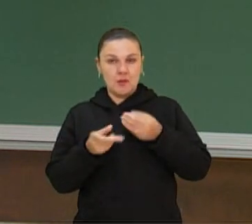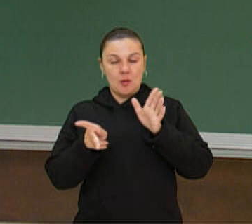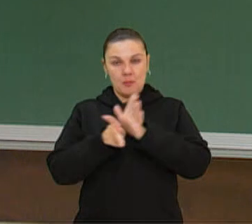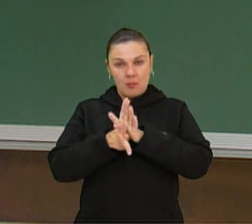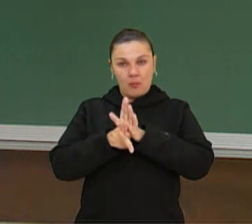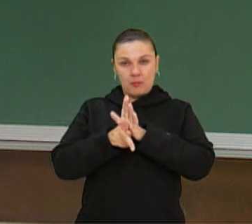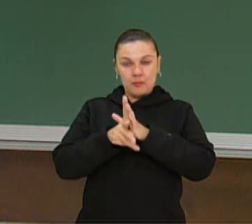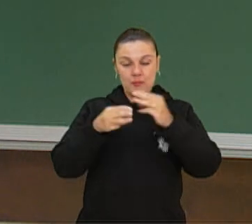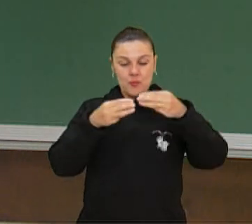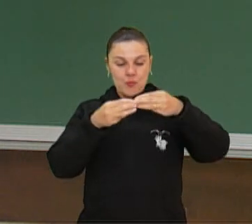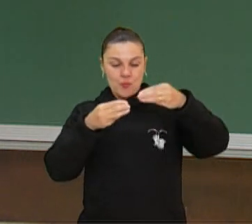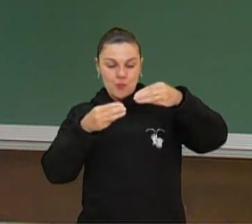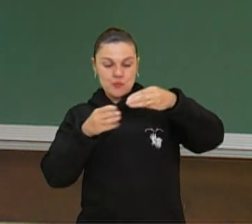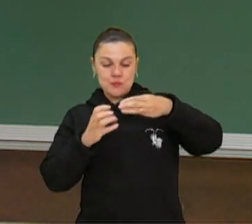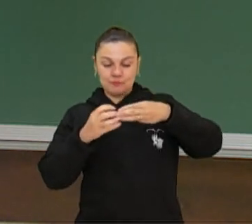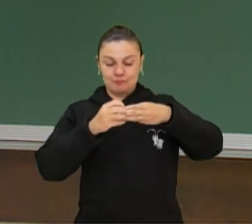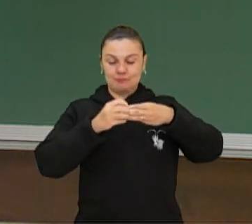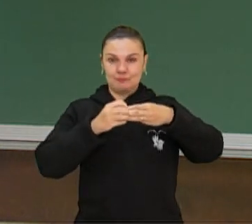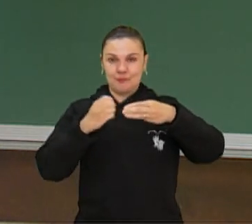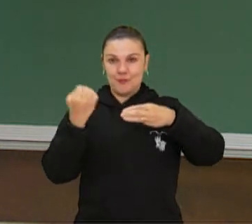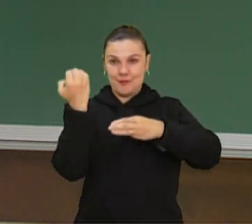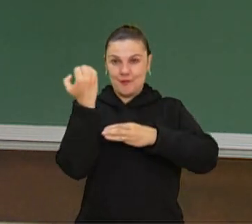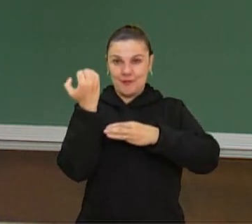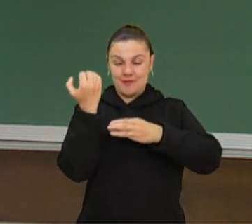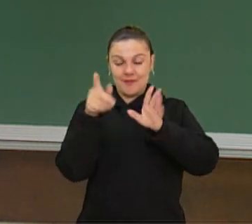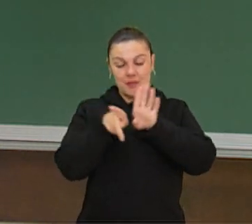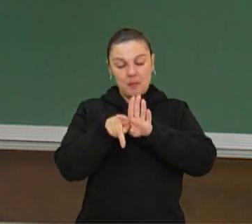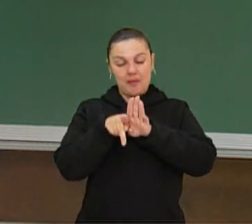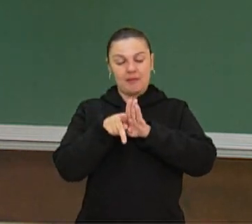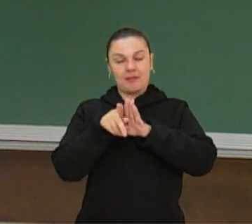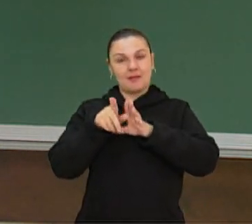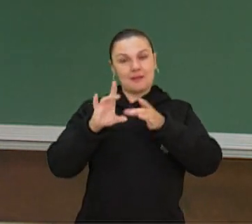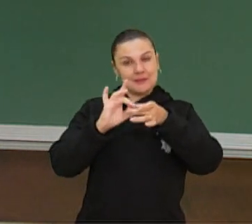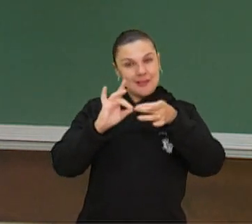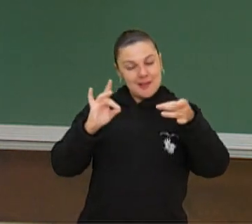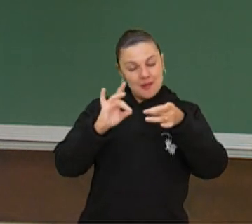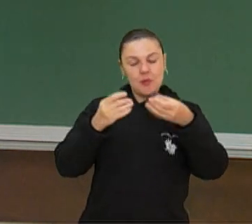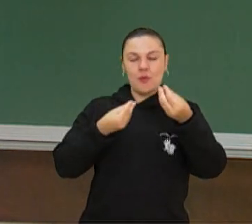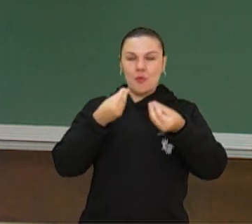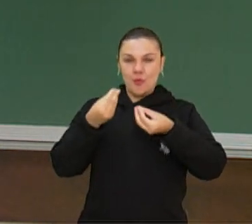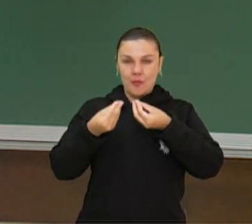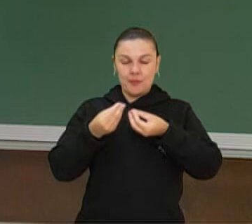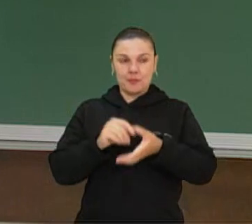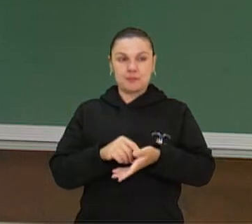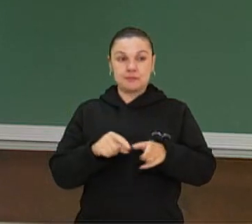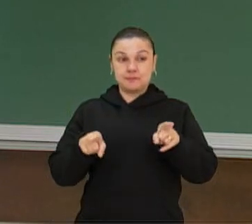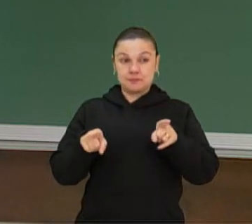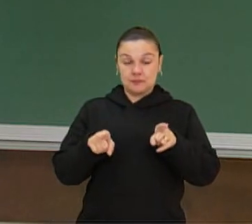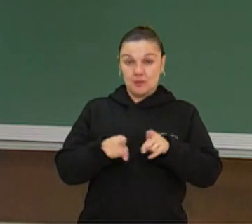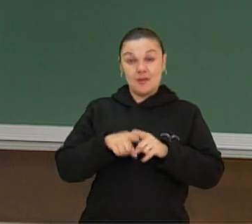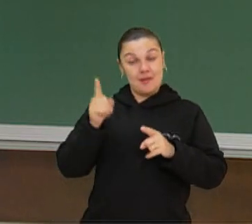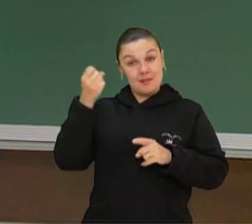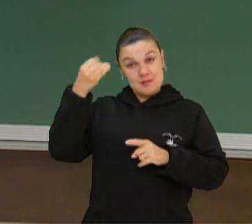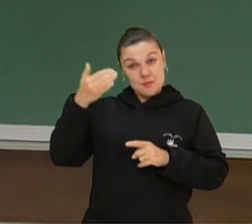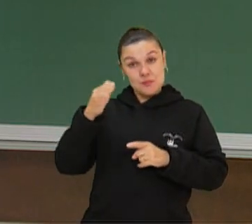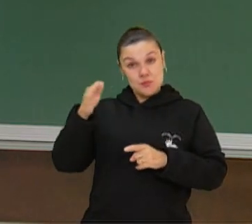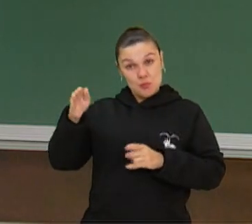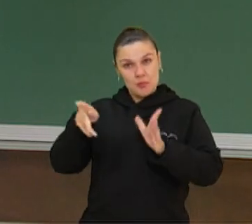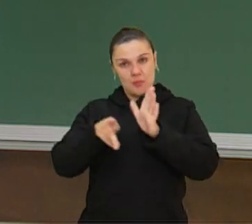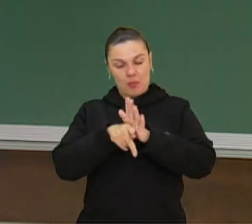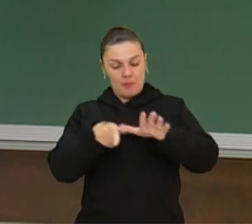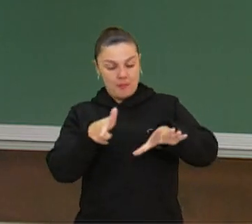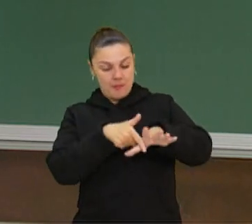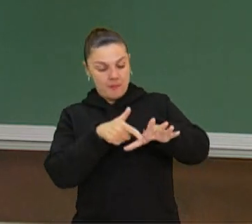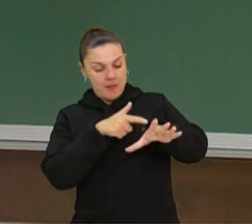tendões, ligamentos e articulações? Vamos retomar aqui. Ele está falando sobre o tendão calcâneo, também conhecido como tendão de